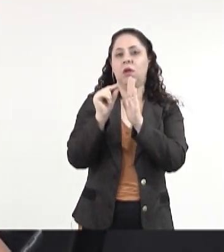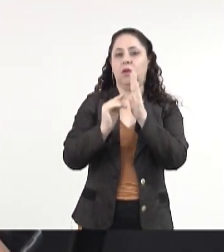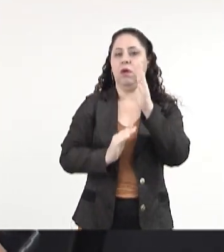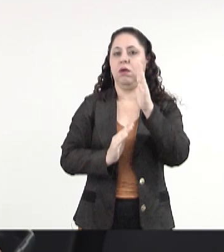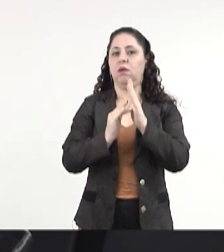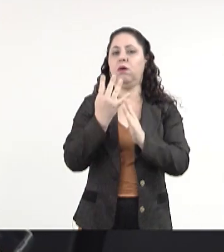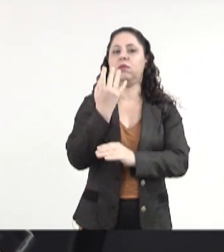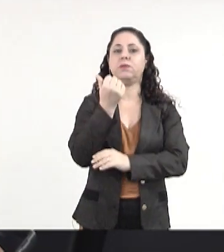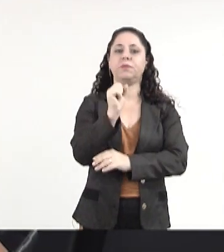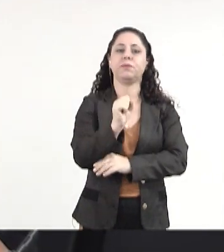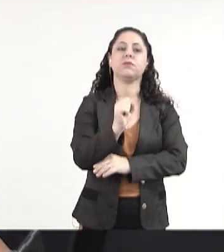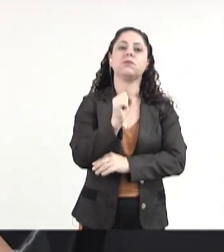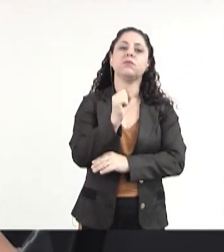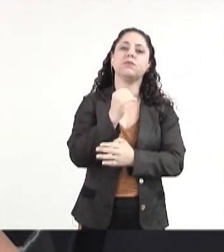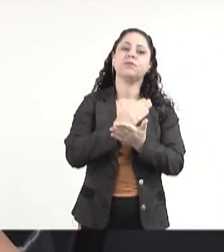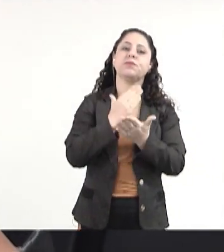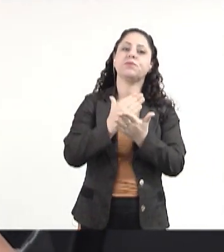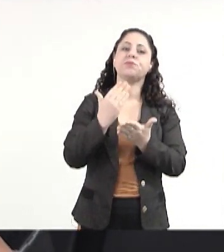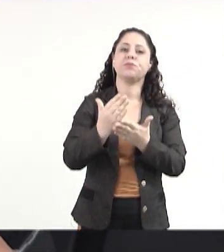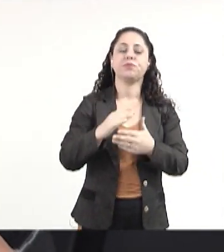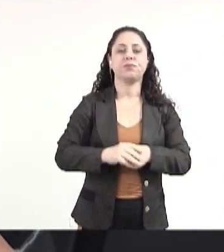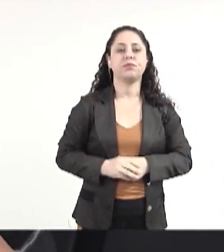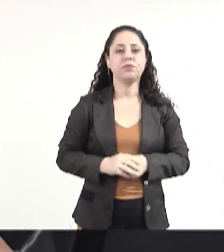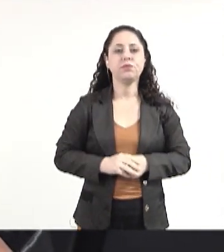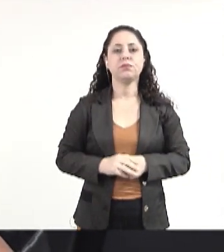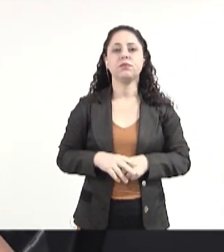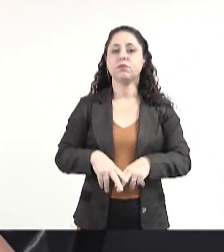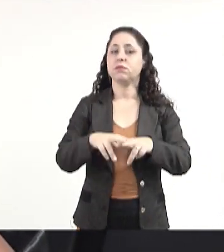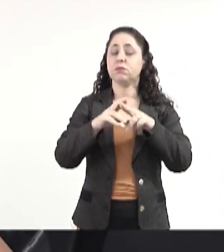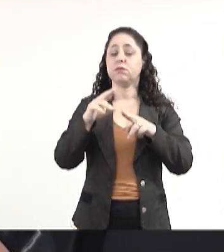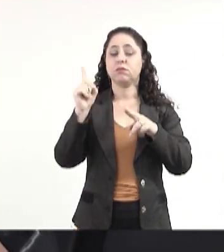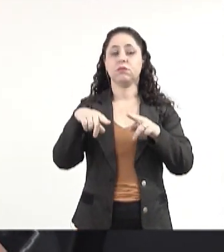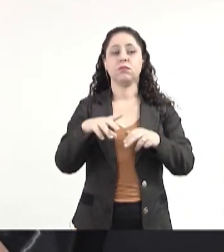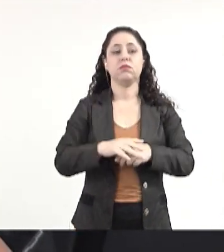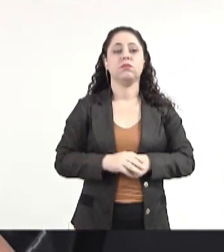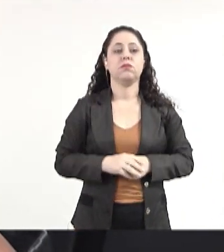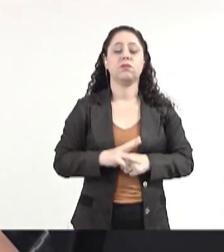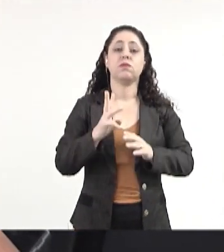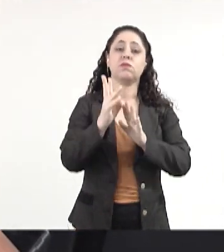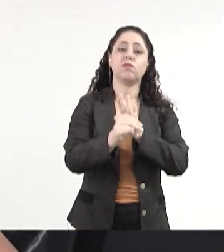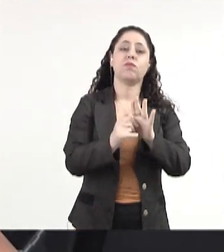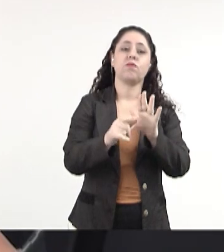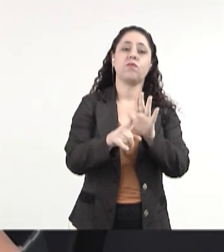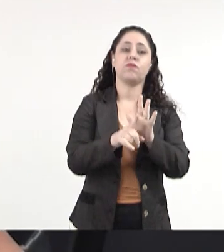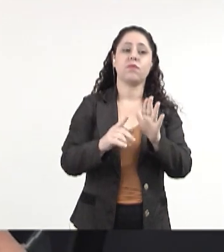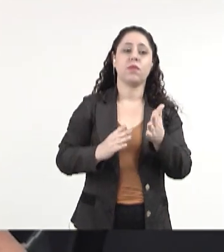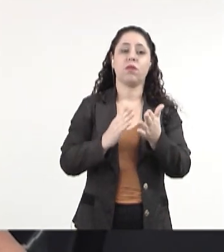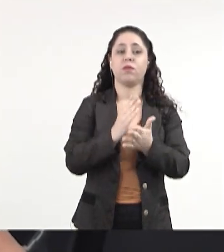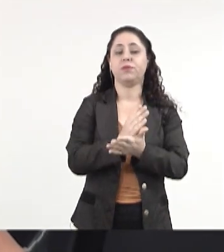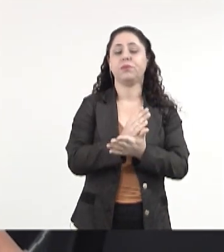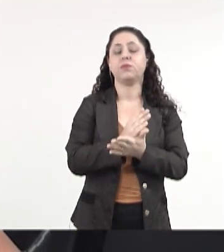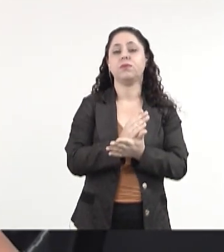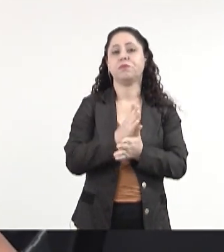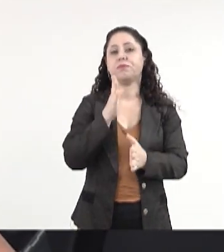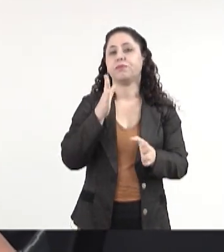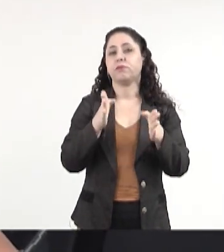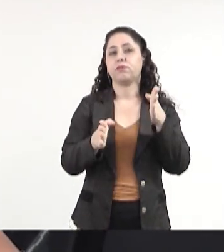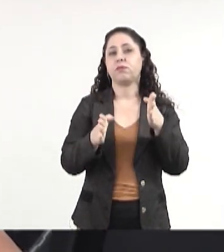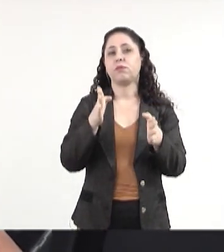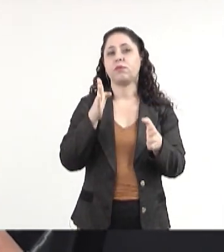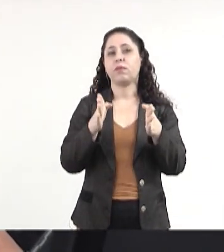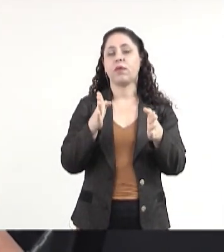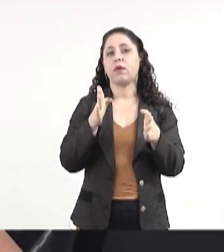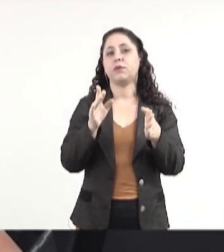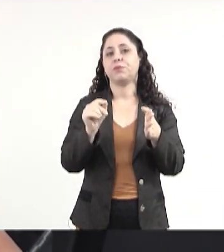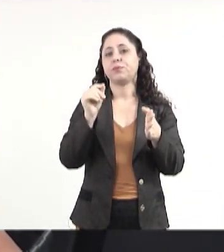as 48 vezes. Portanto, esse projeto de lei que foi aprovado, o prazo